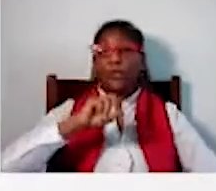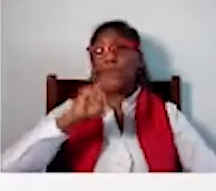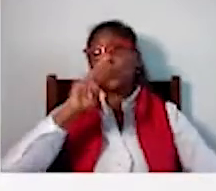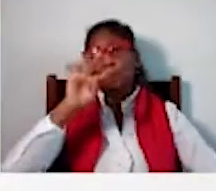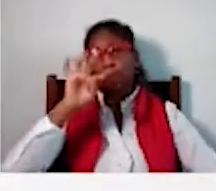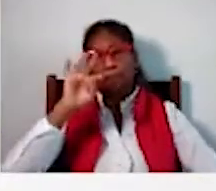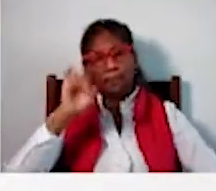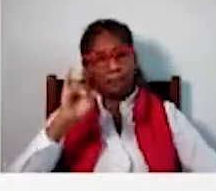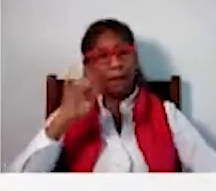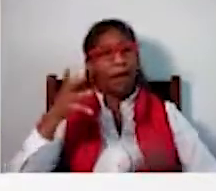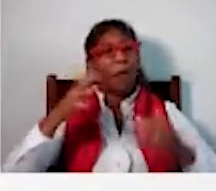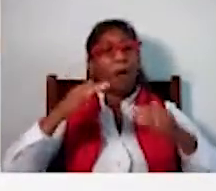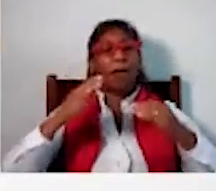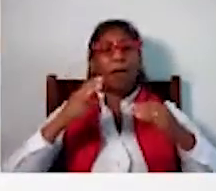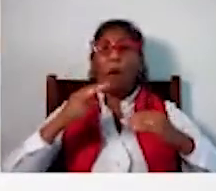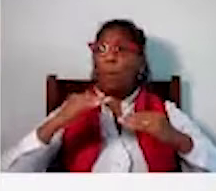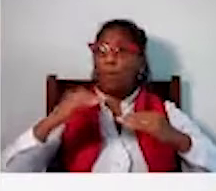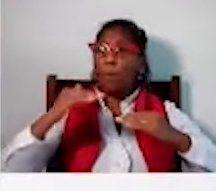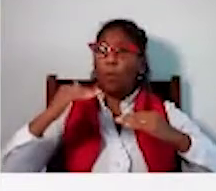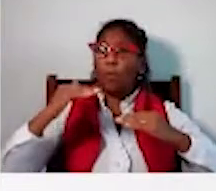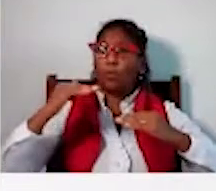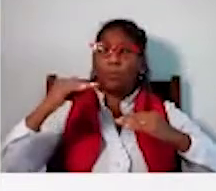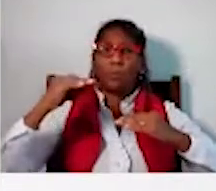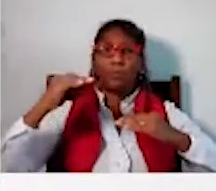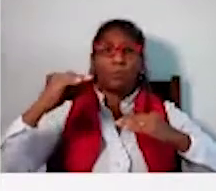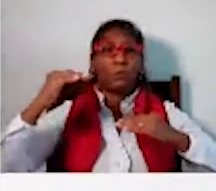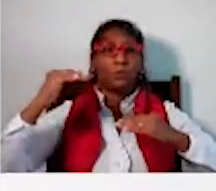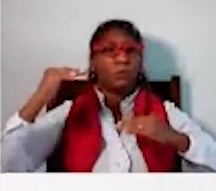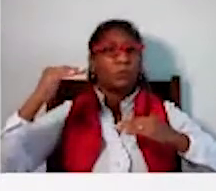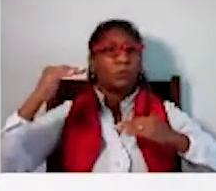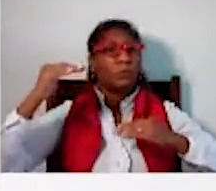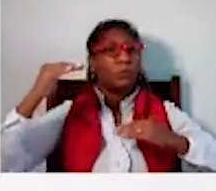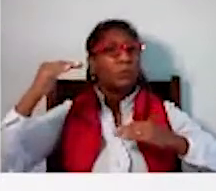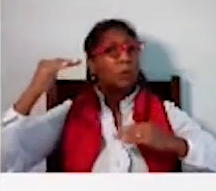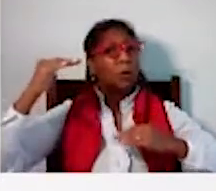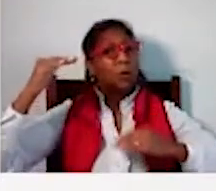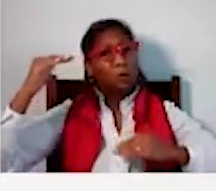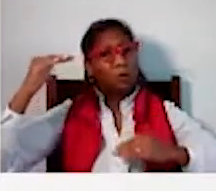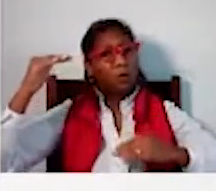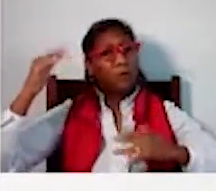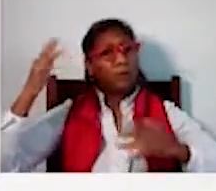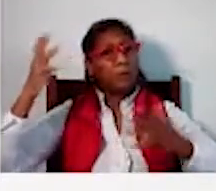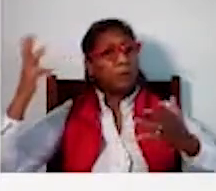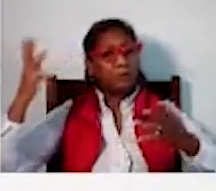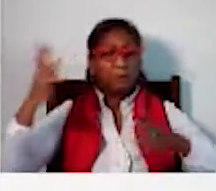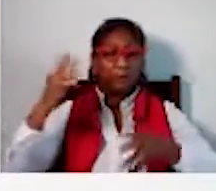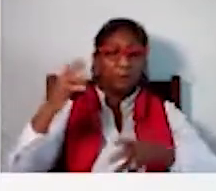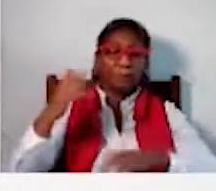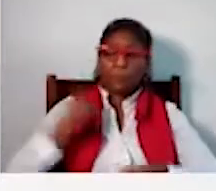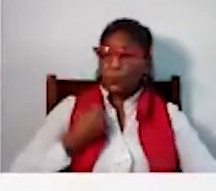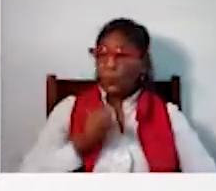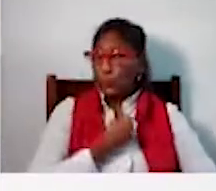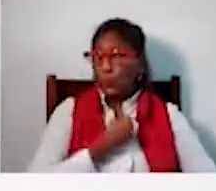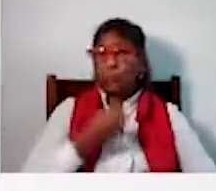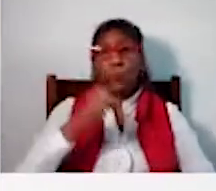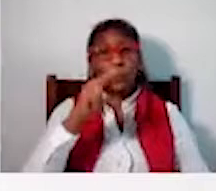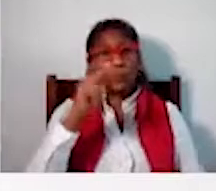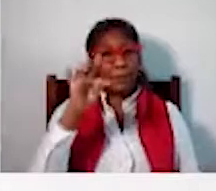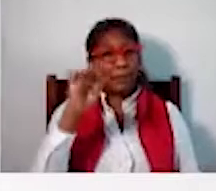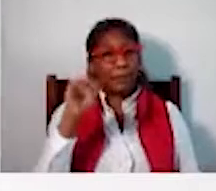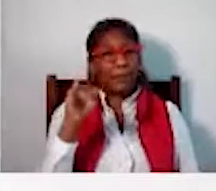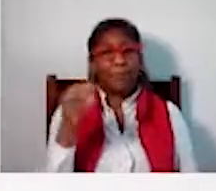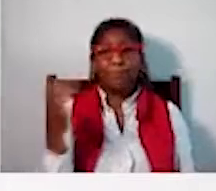gente observou esse grande aumento, né, de dobrar o número de internações em UTIs. Não